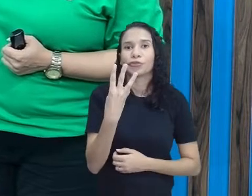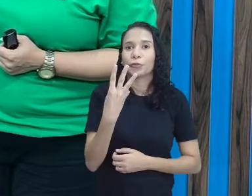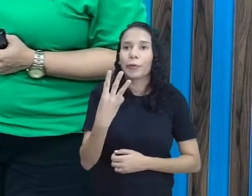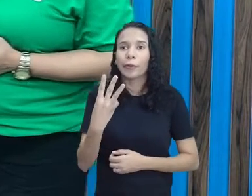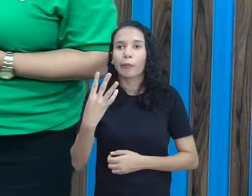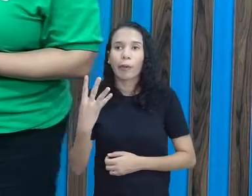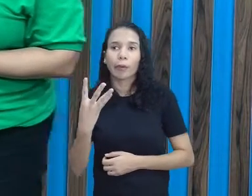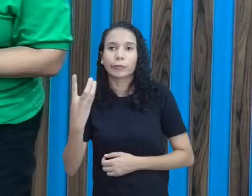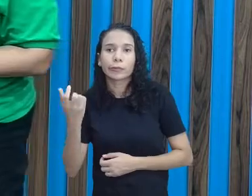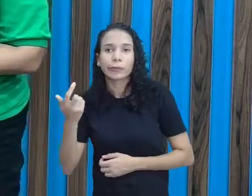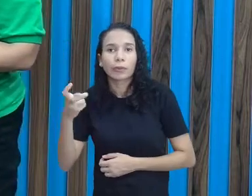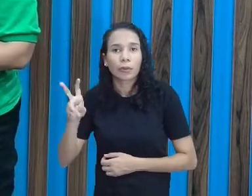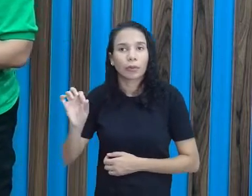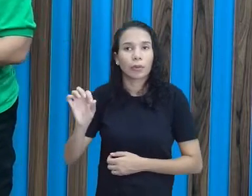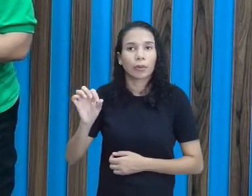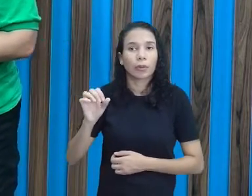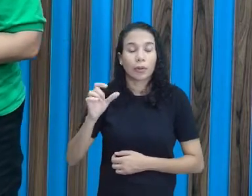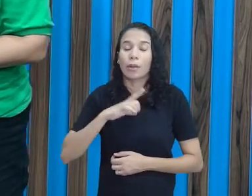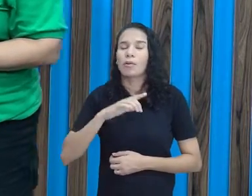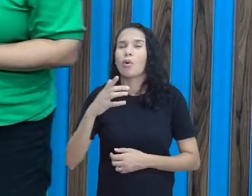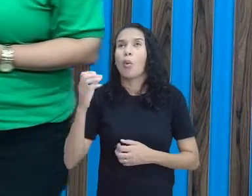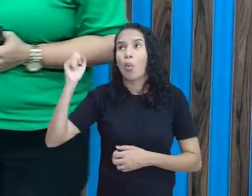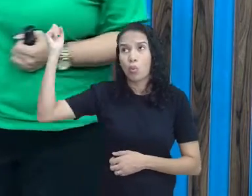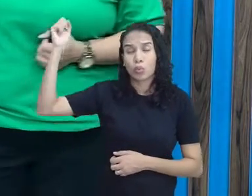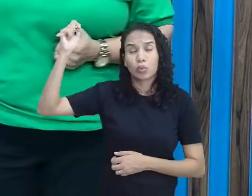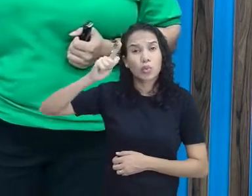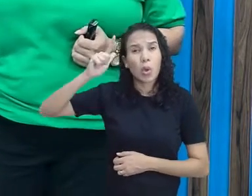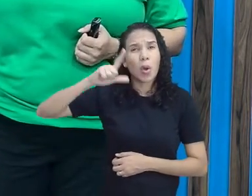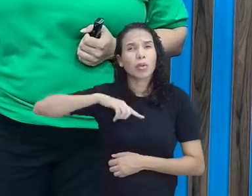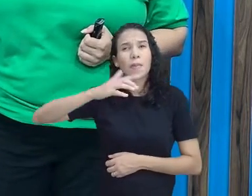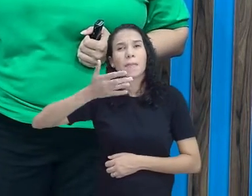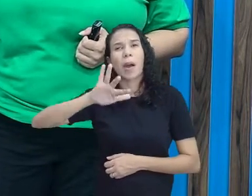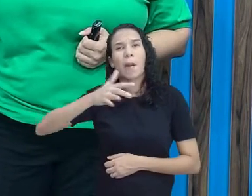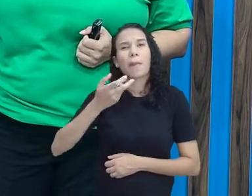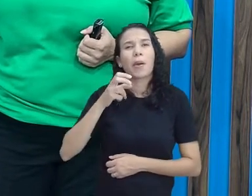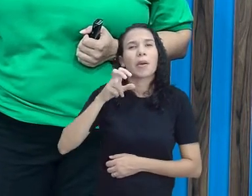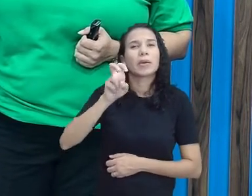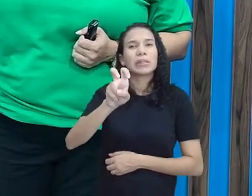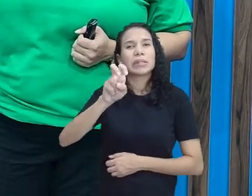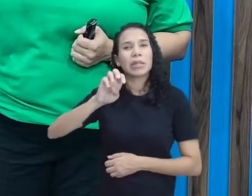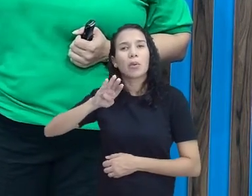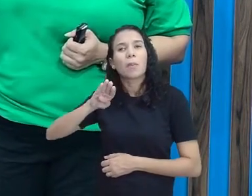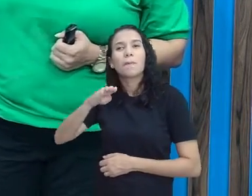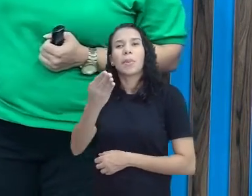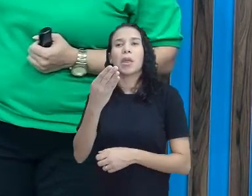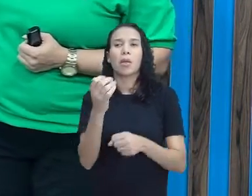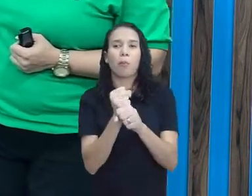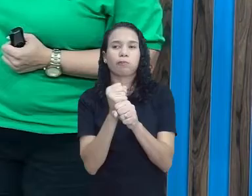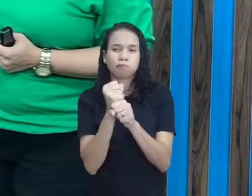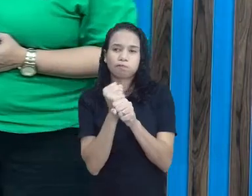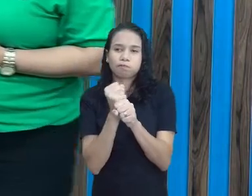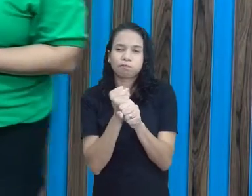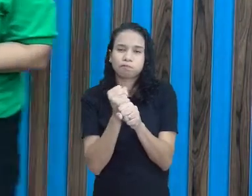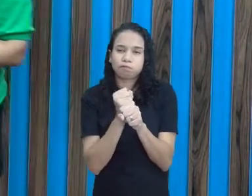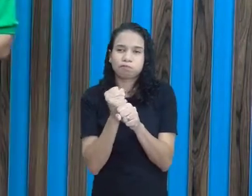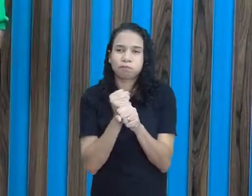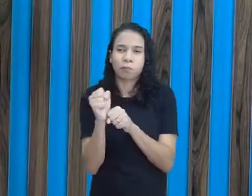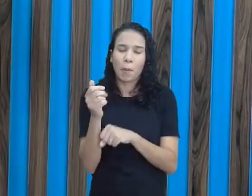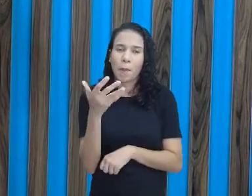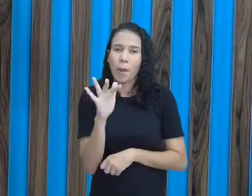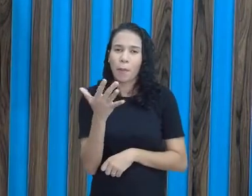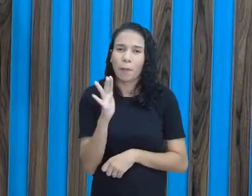bilhões. O nosso Sol já está aí próximo dos 5 bilhões de anos, não é? Pois é, olha só aqui,